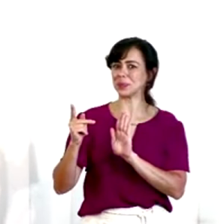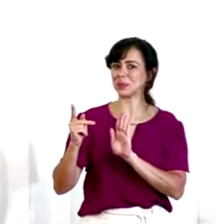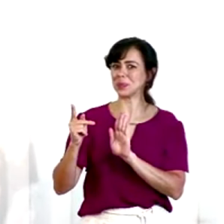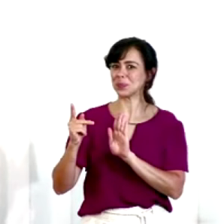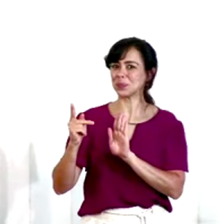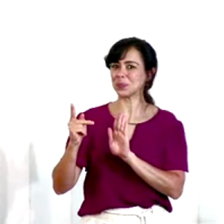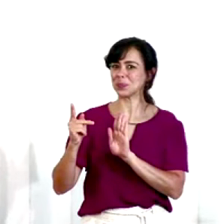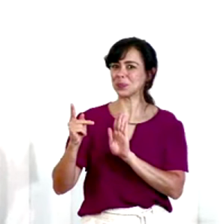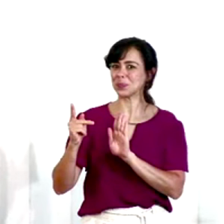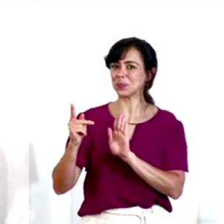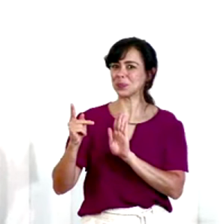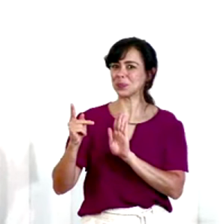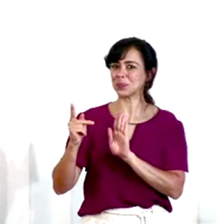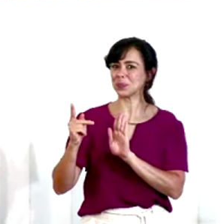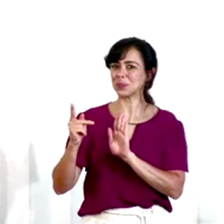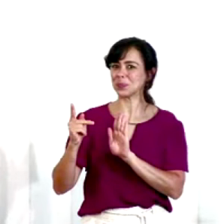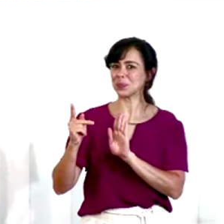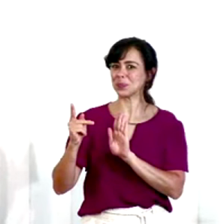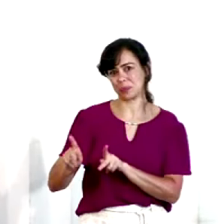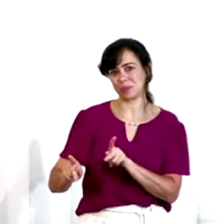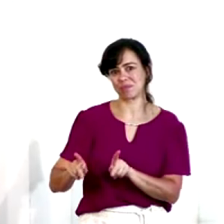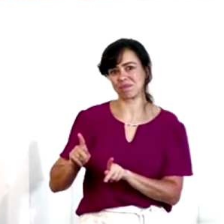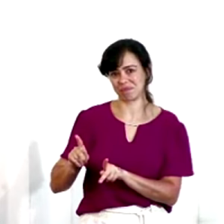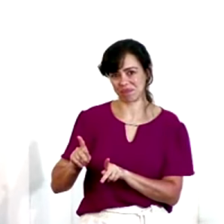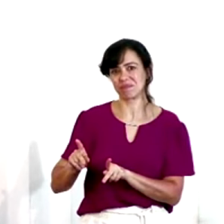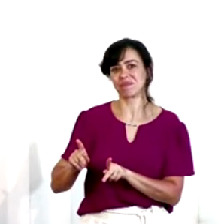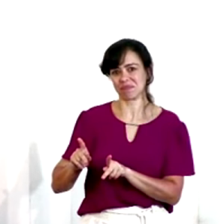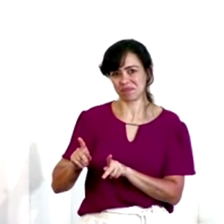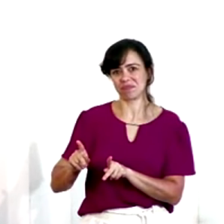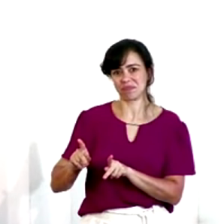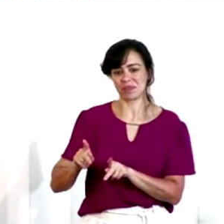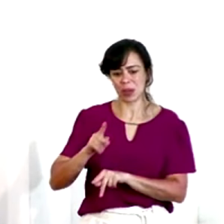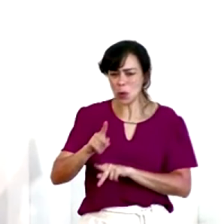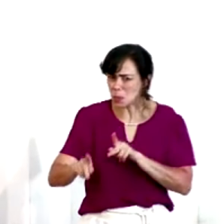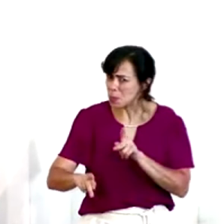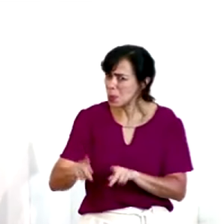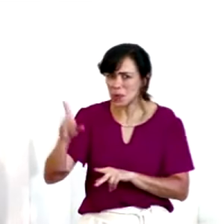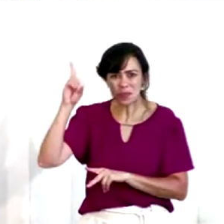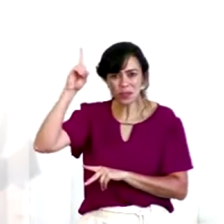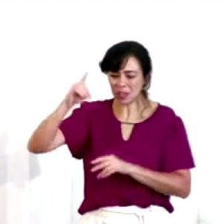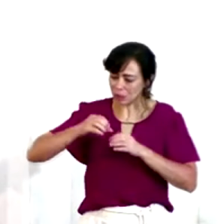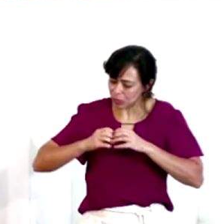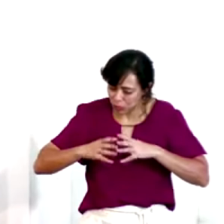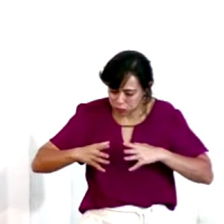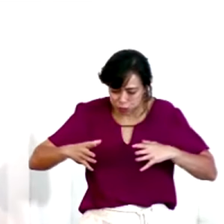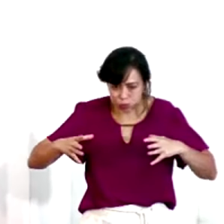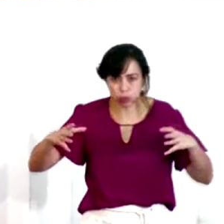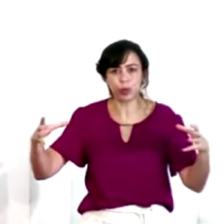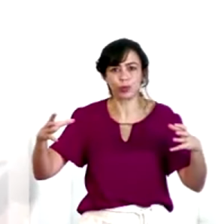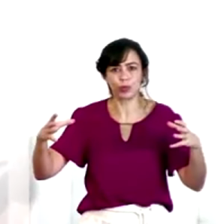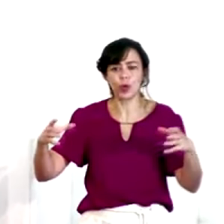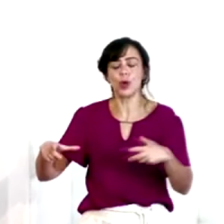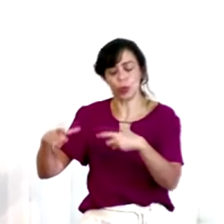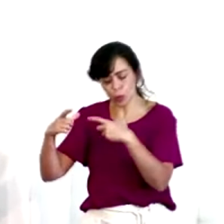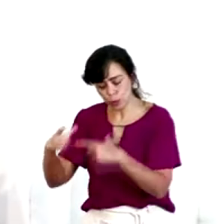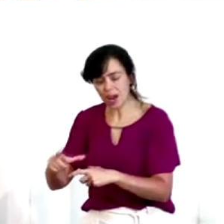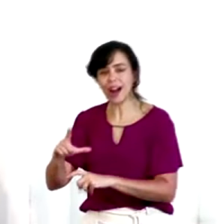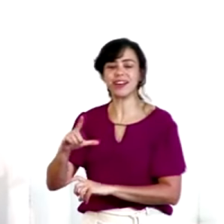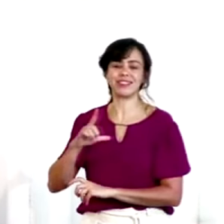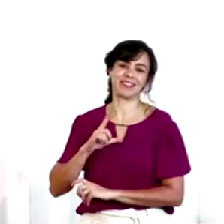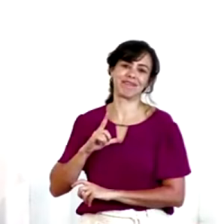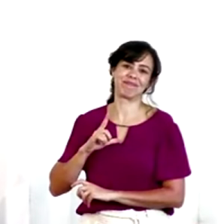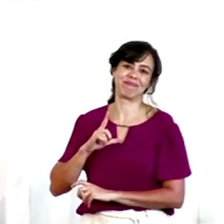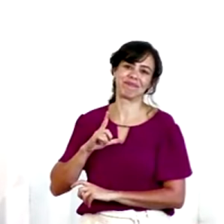a este povo uma grande nação, que eles possuiriam uma terra, é o Deus